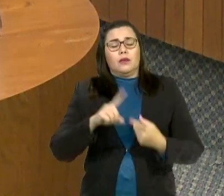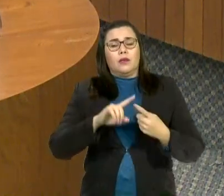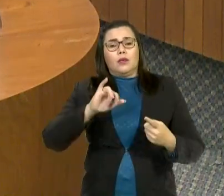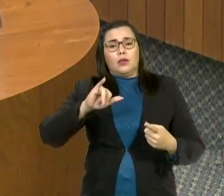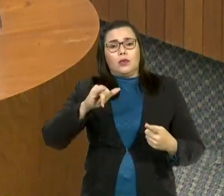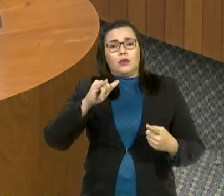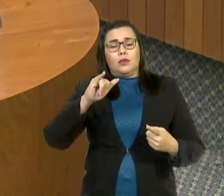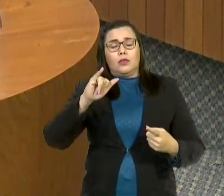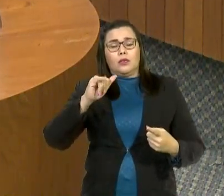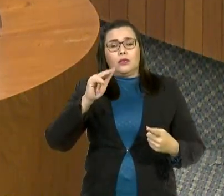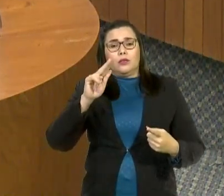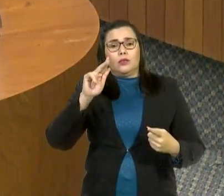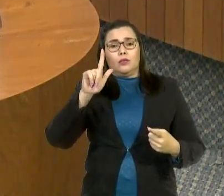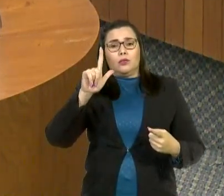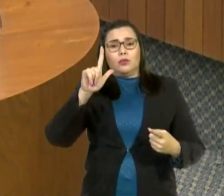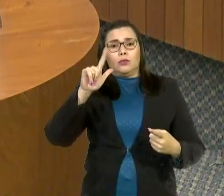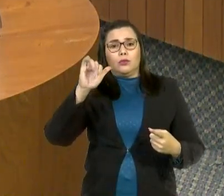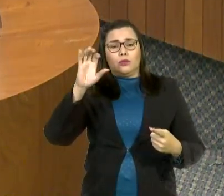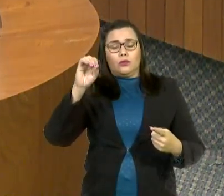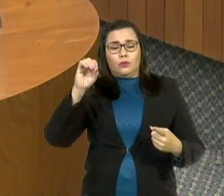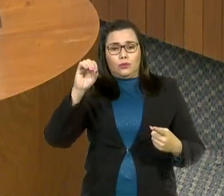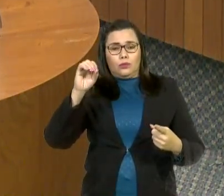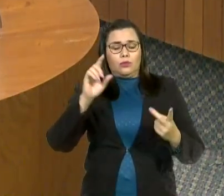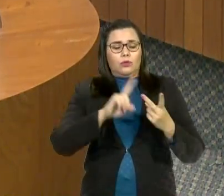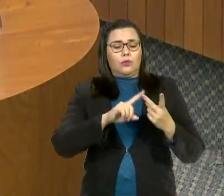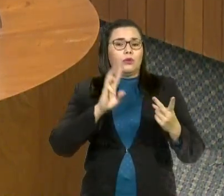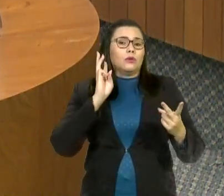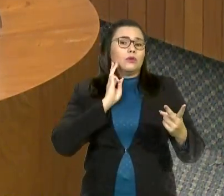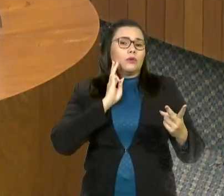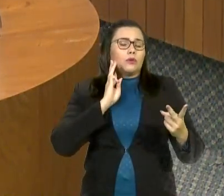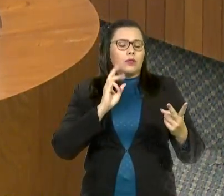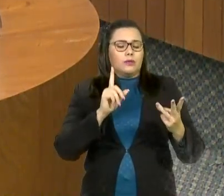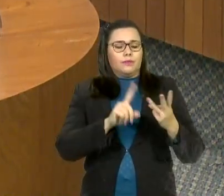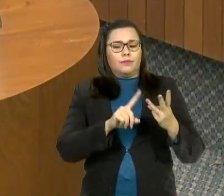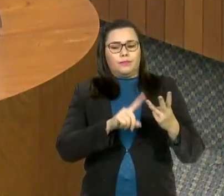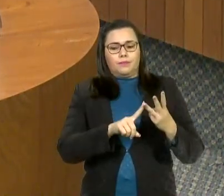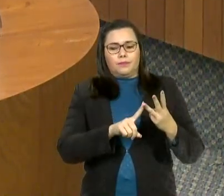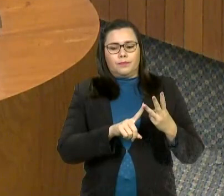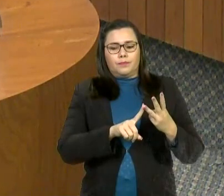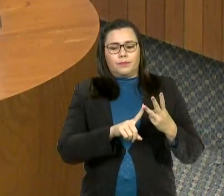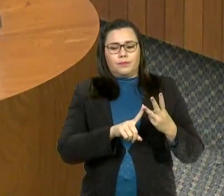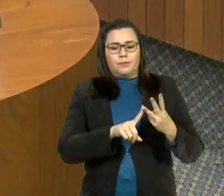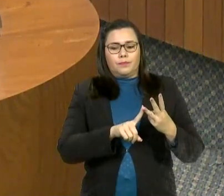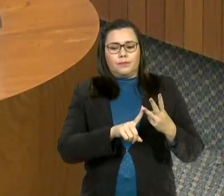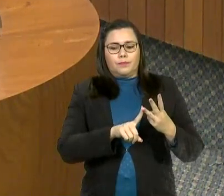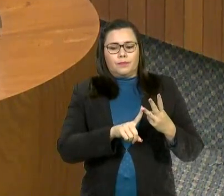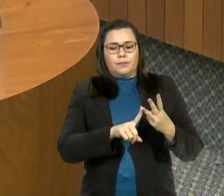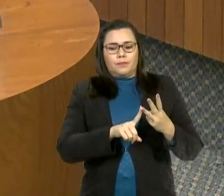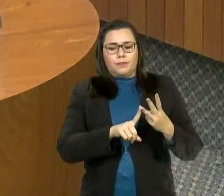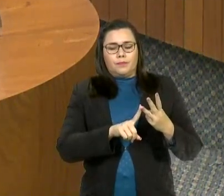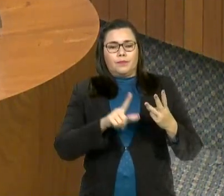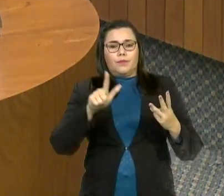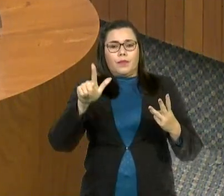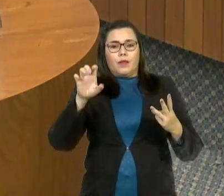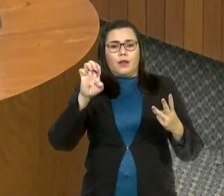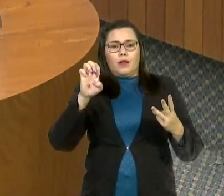com o deputado Wellington do Curso, né, o deputado Leandro